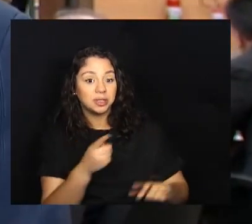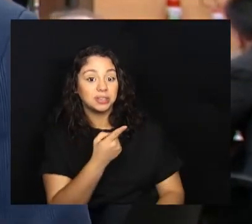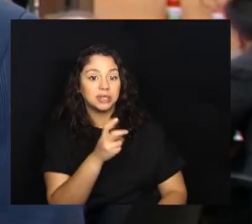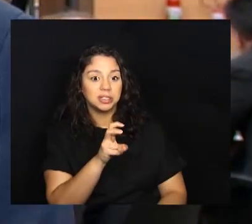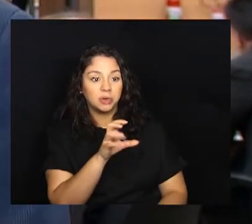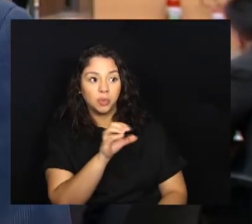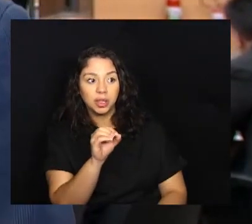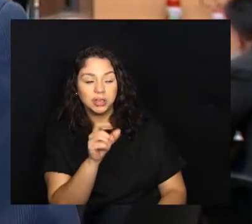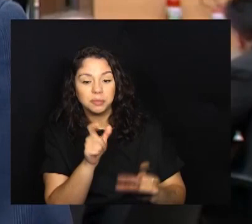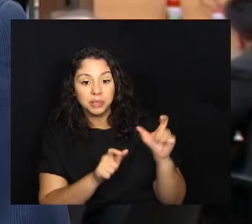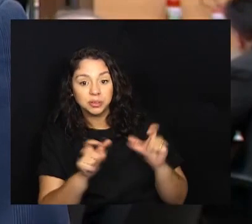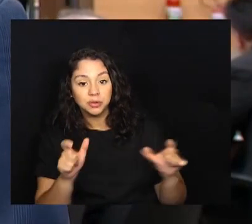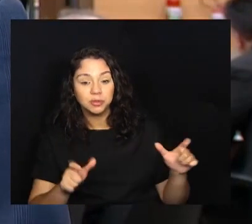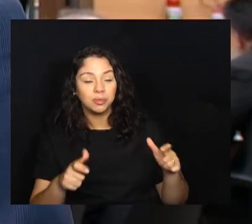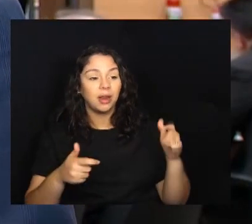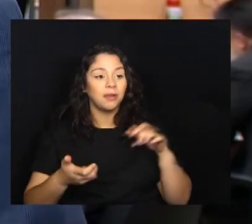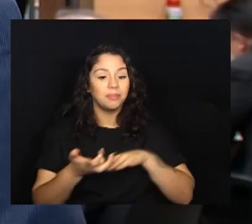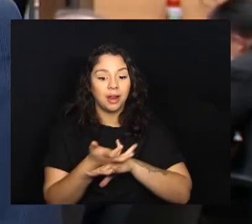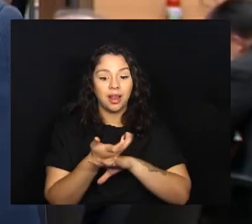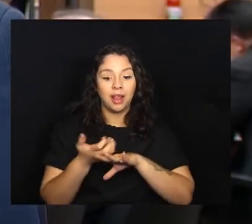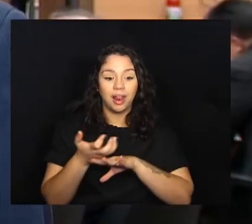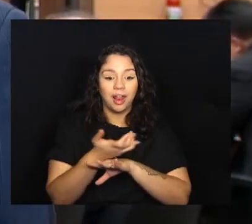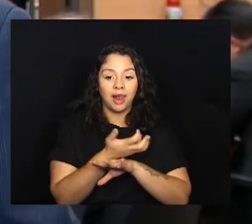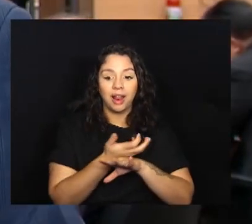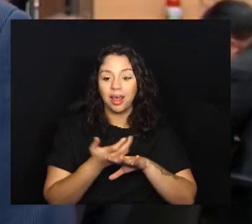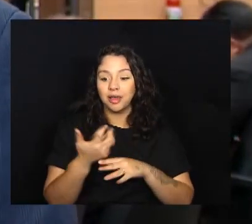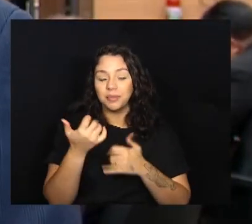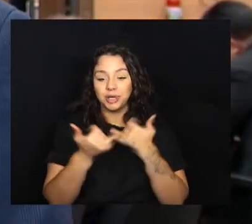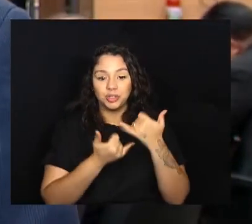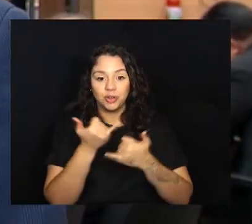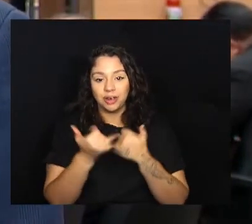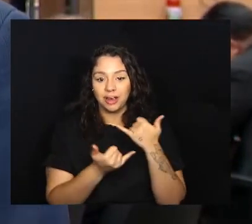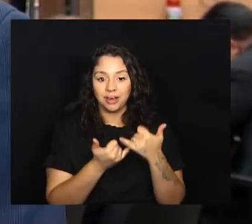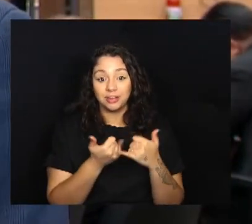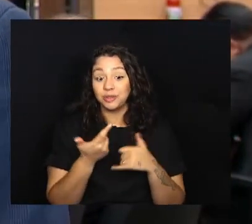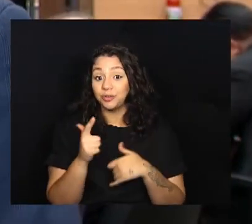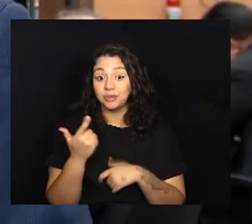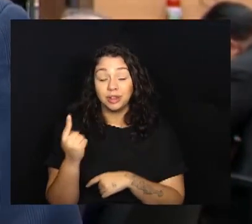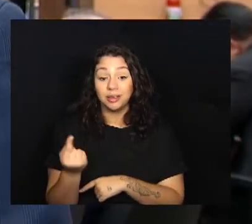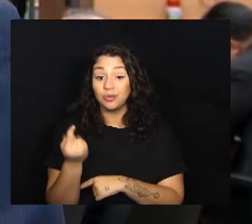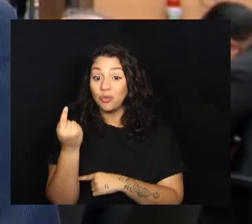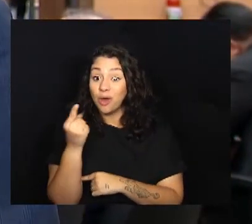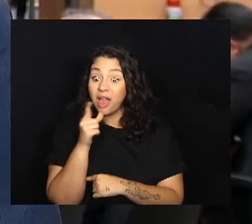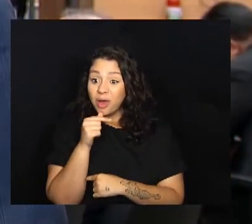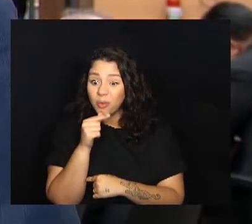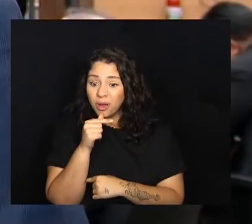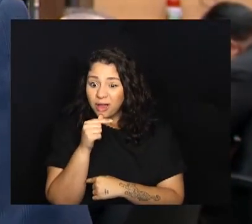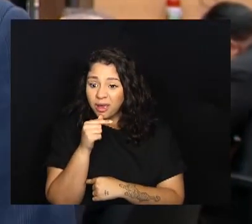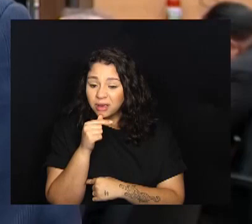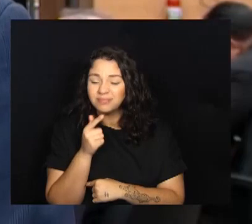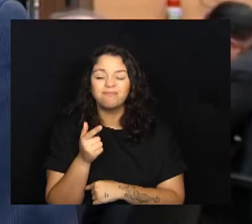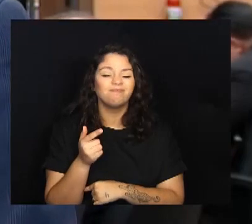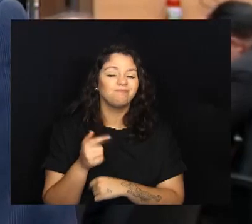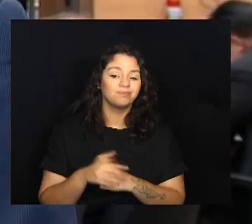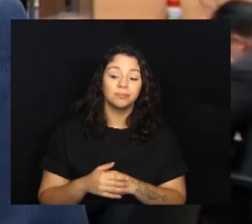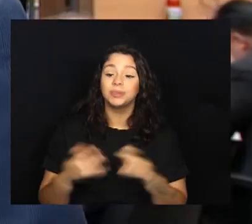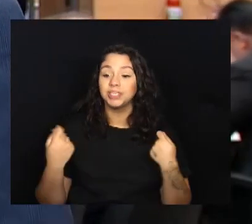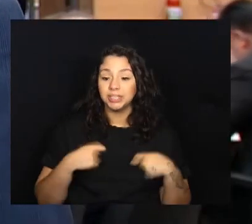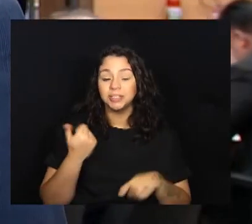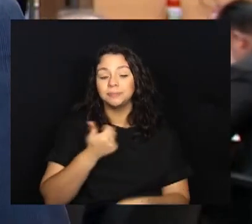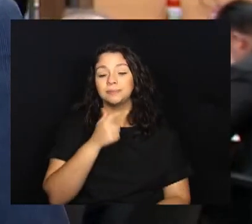para poder jogar bola no campo. E aí você vai ver, não tem um ponto de água para que elas possam se